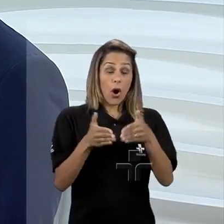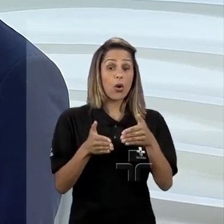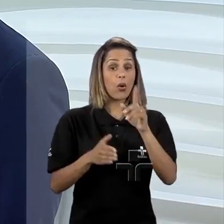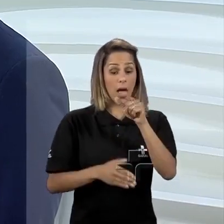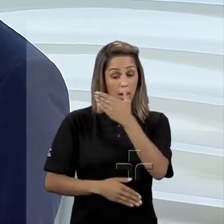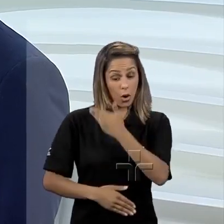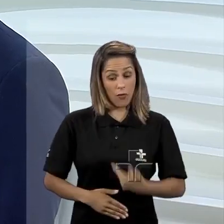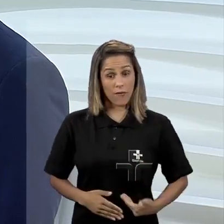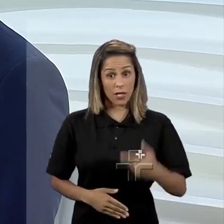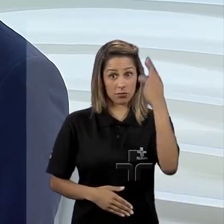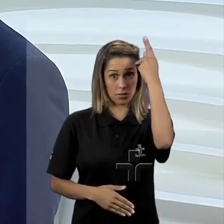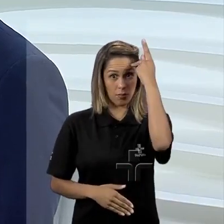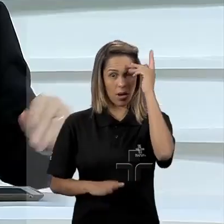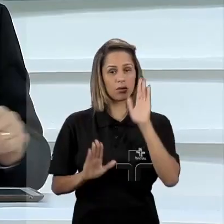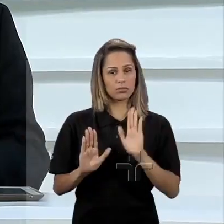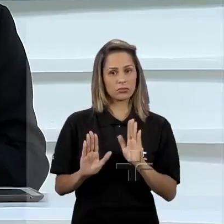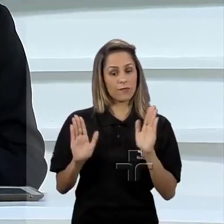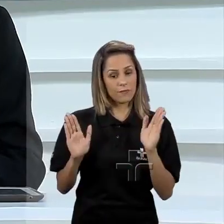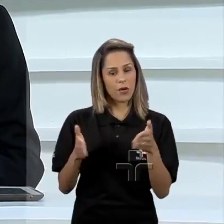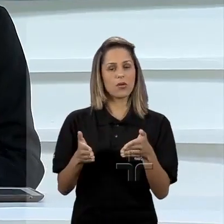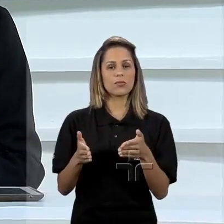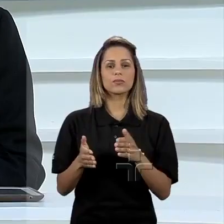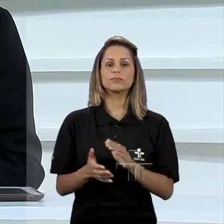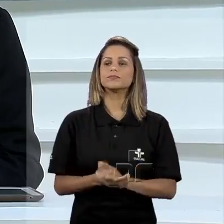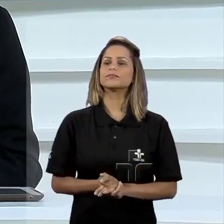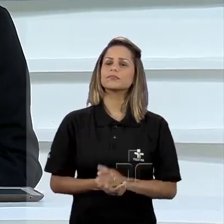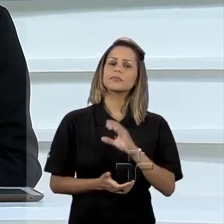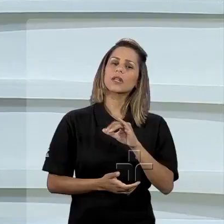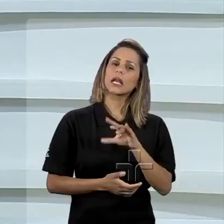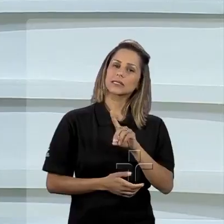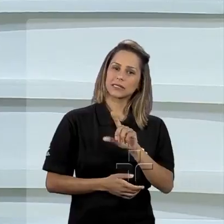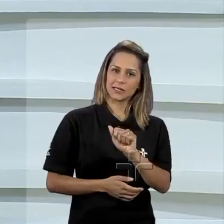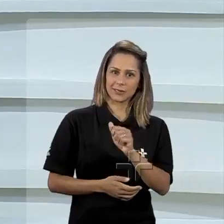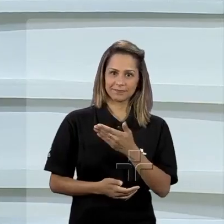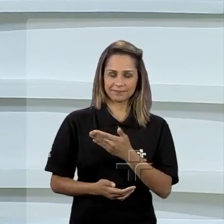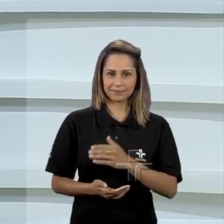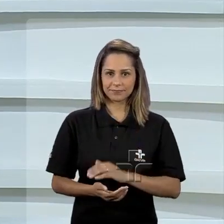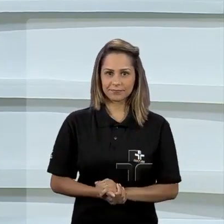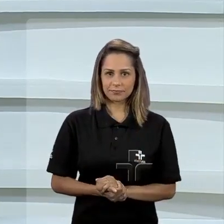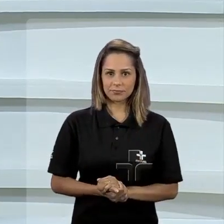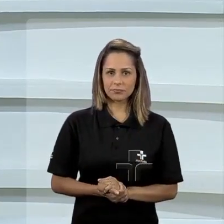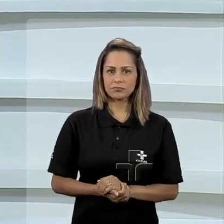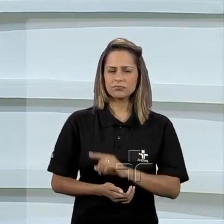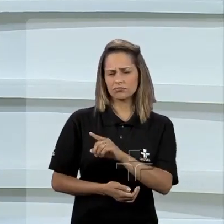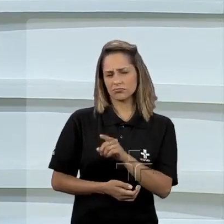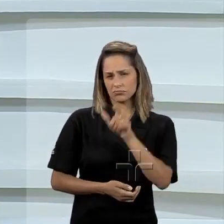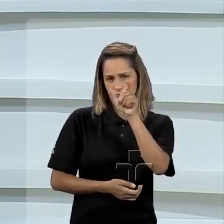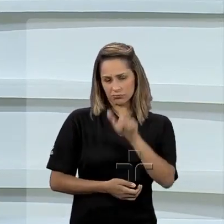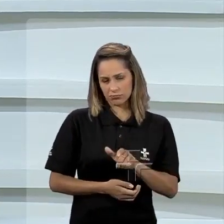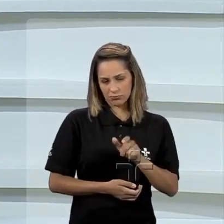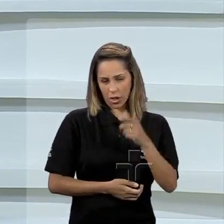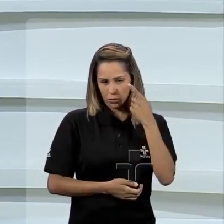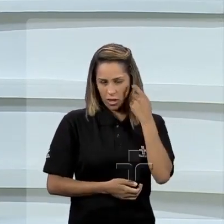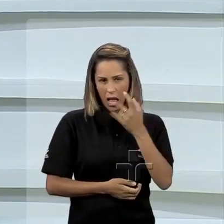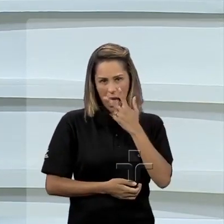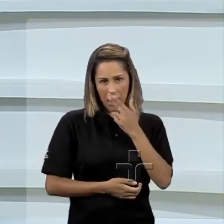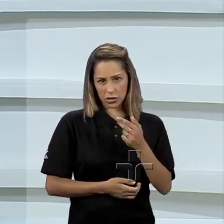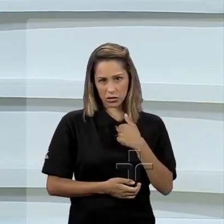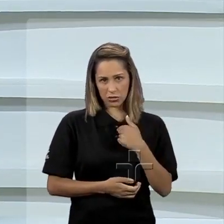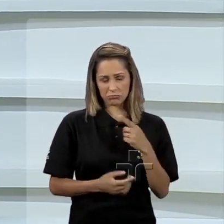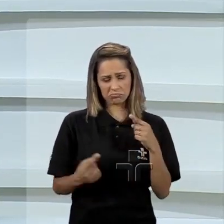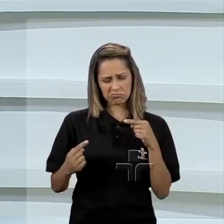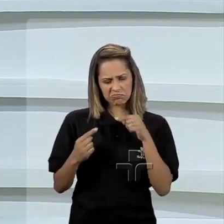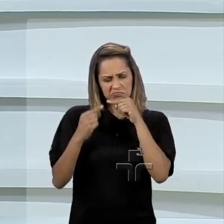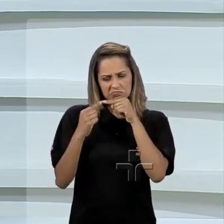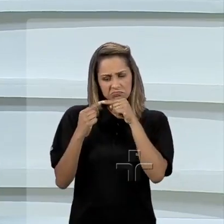governo do Estado de São Paulo. Agora, Cida, tem uma volta aqui. O senhor se considera afinado com o PSDB e as posições